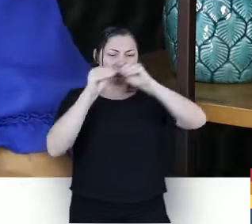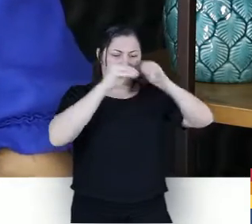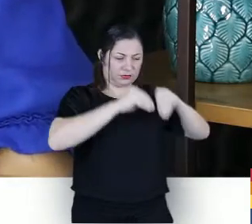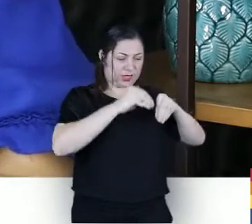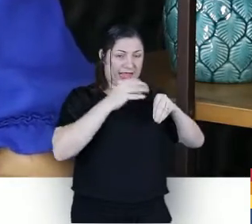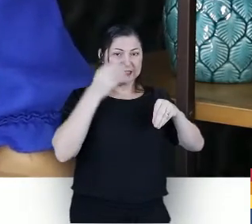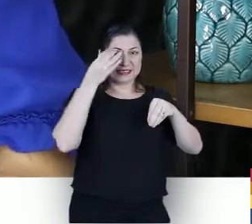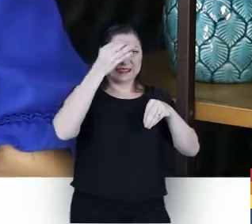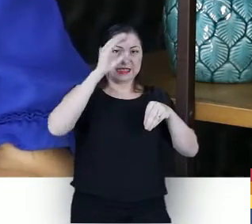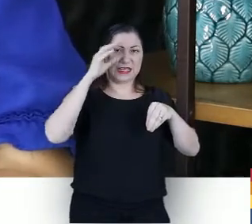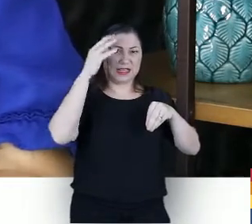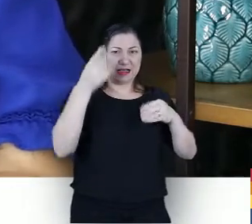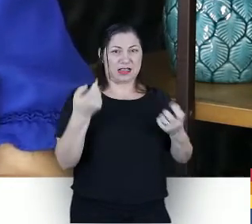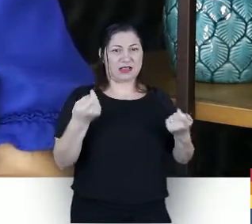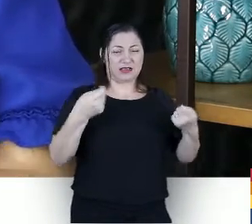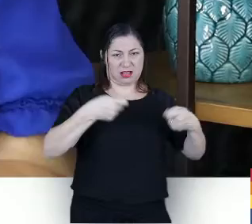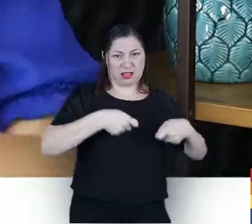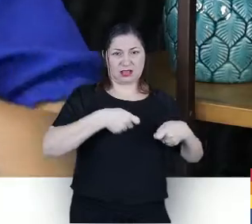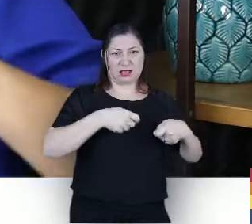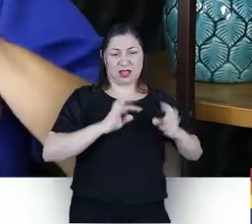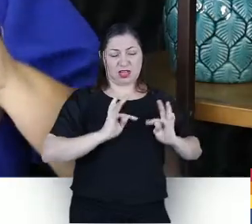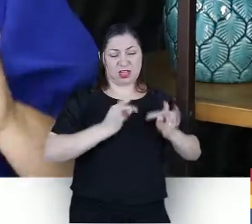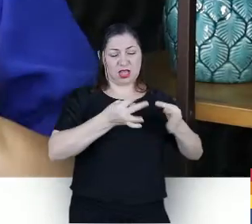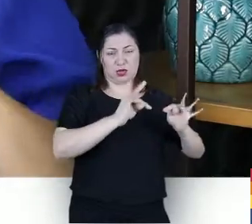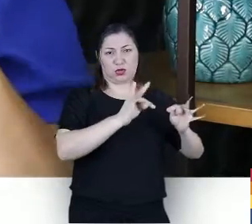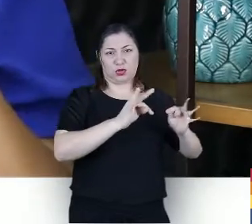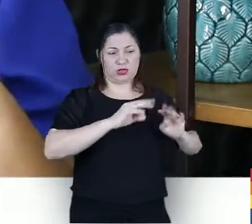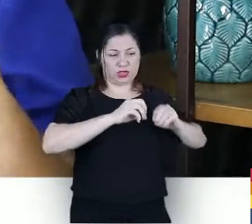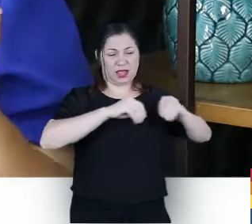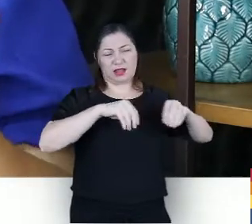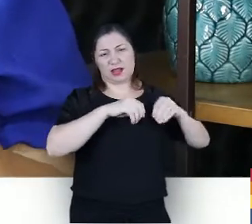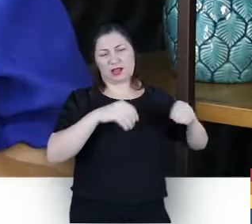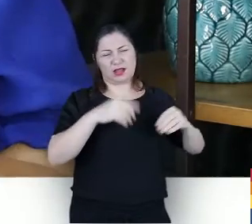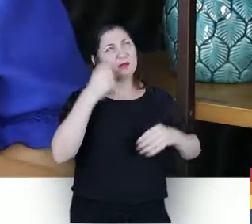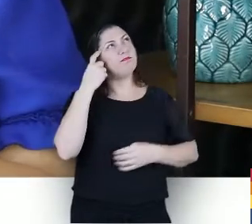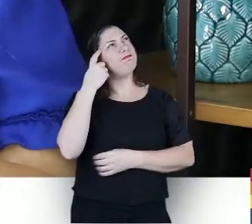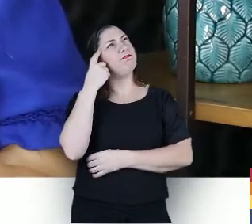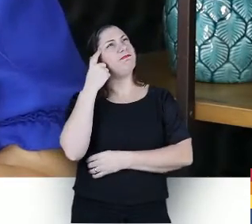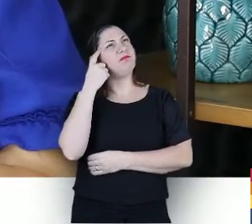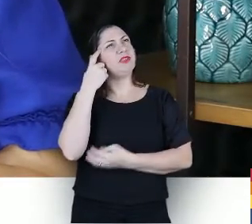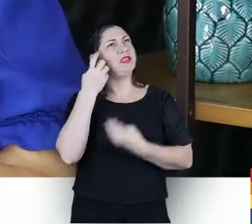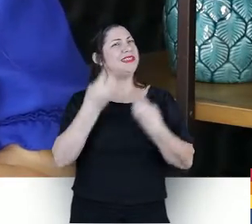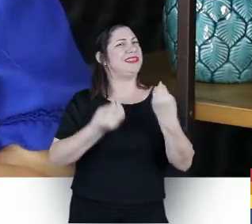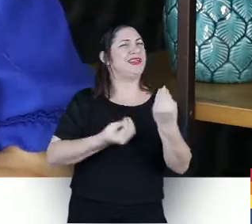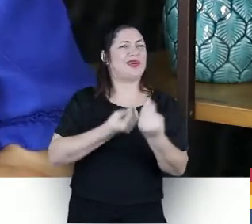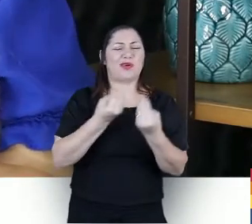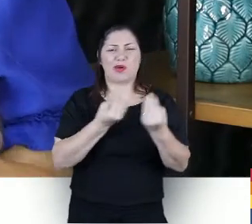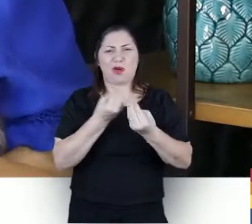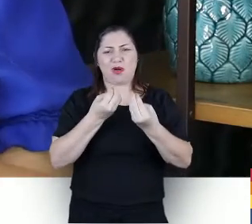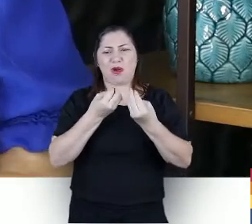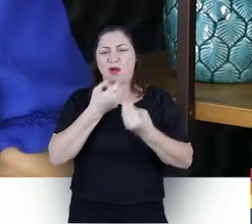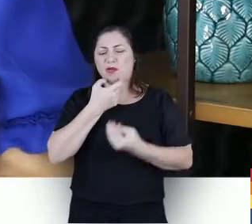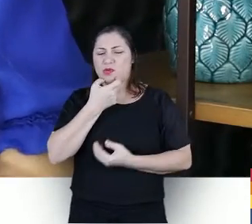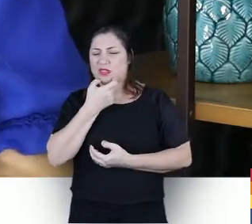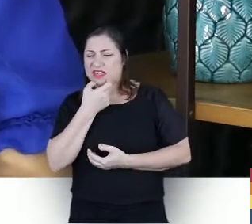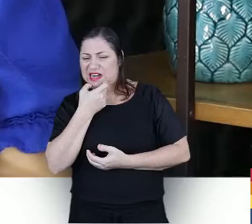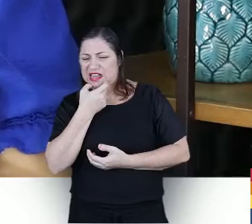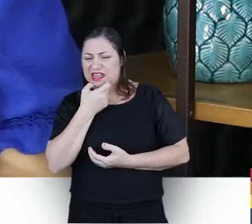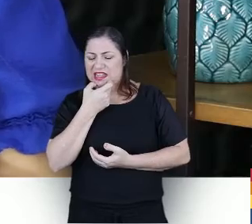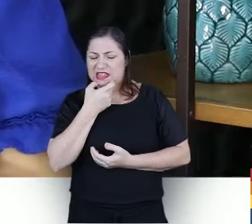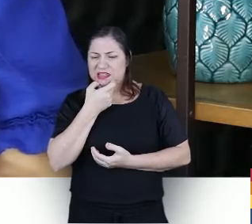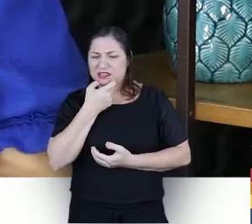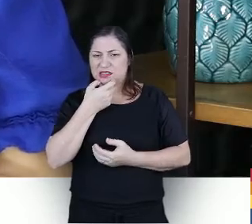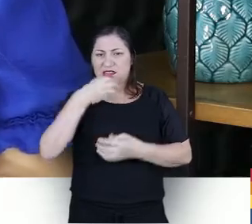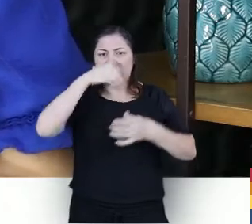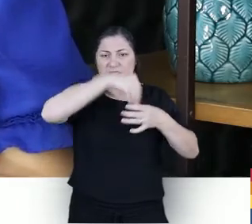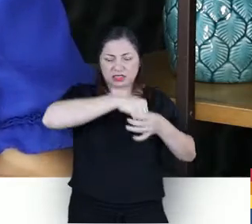dentro desse itinerário que me parece um tanto distante da área de linguagem? Bom, a gente tem que pensar